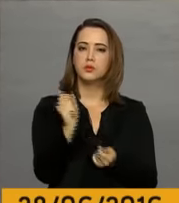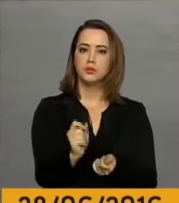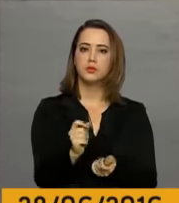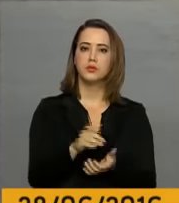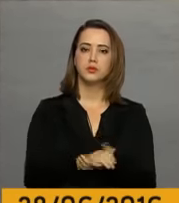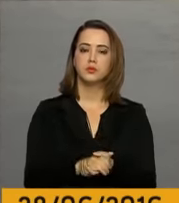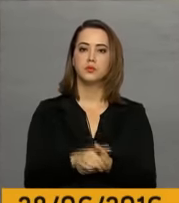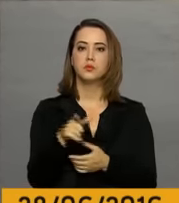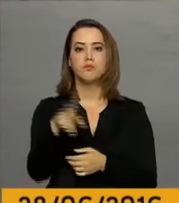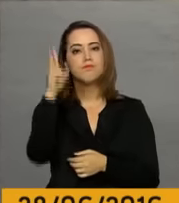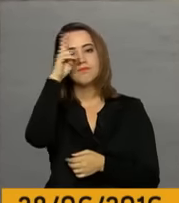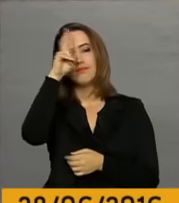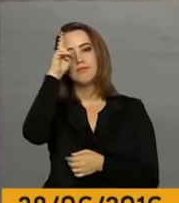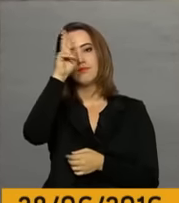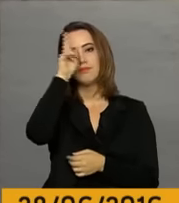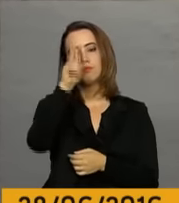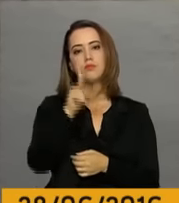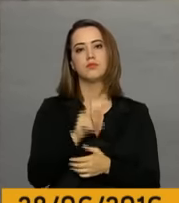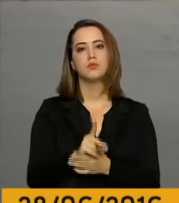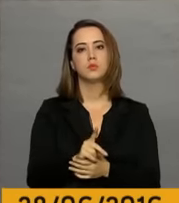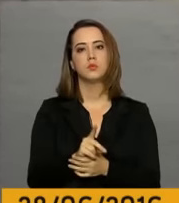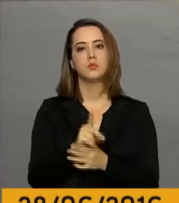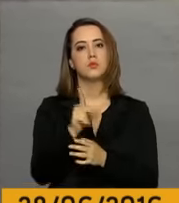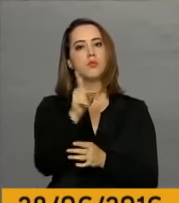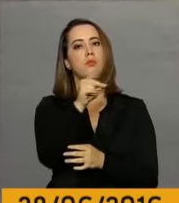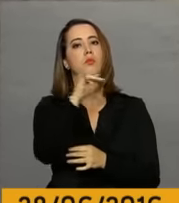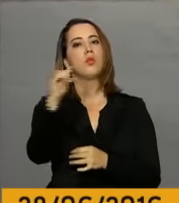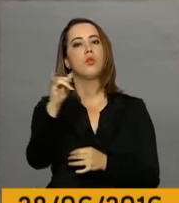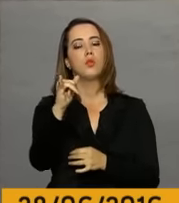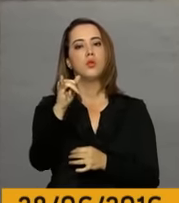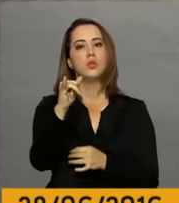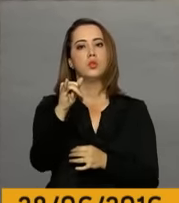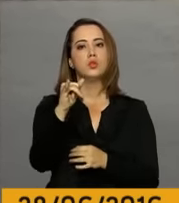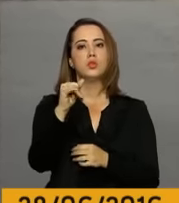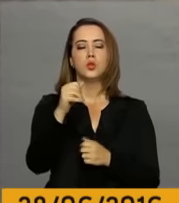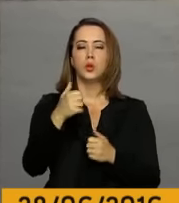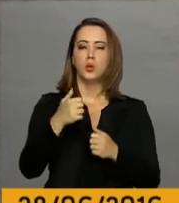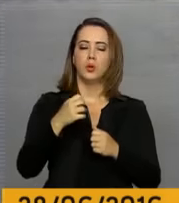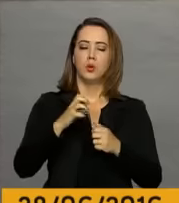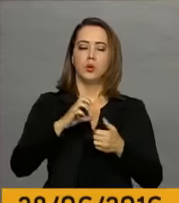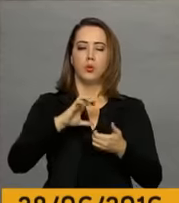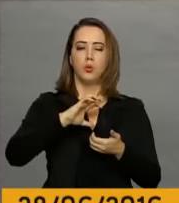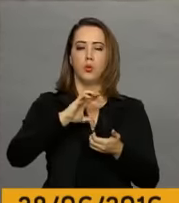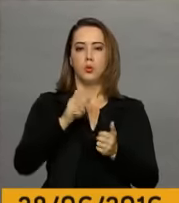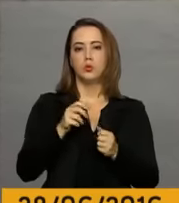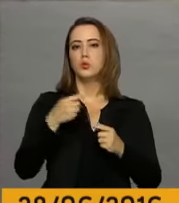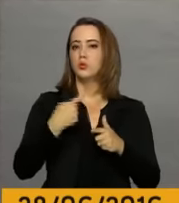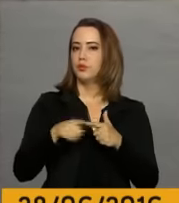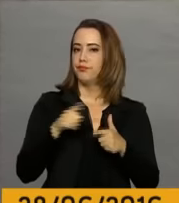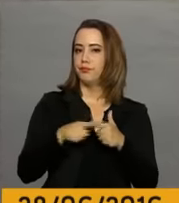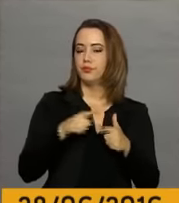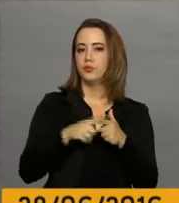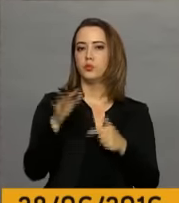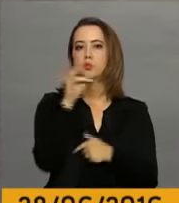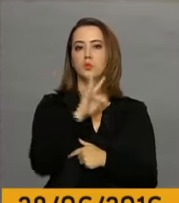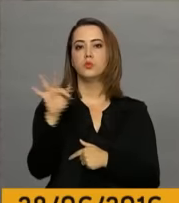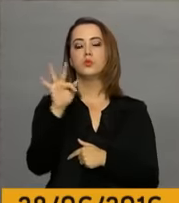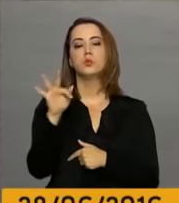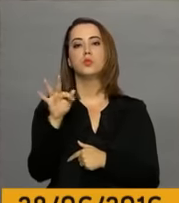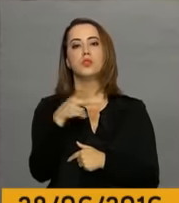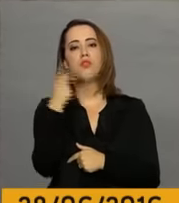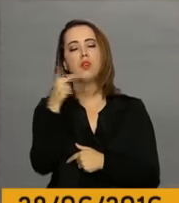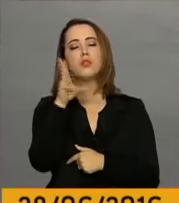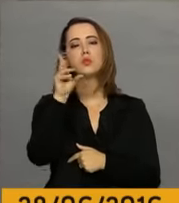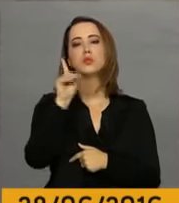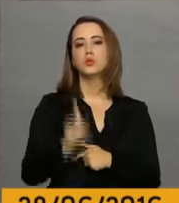cser de lembrar otico daevolução Frances quando aat dos direitos